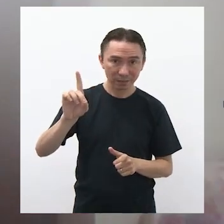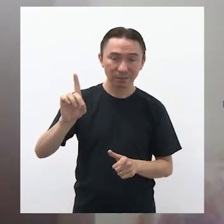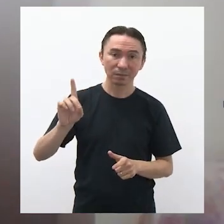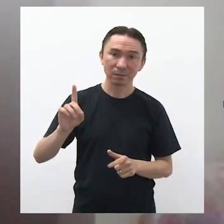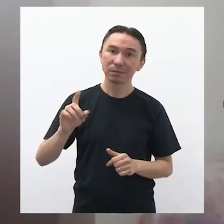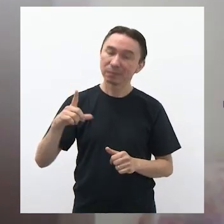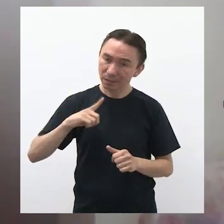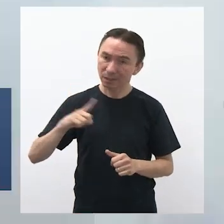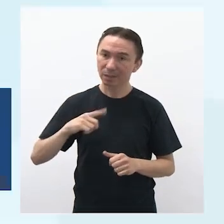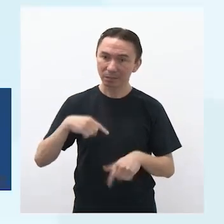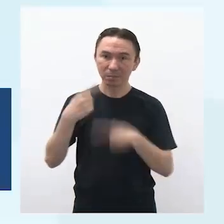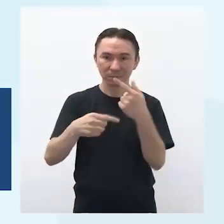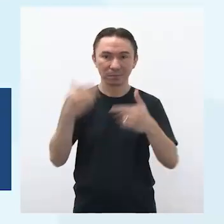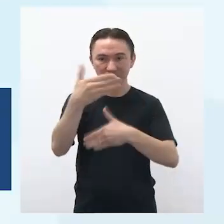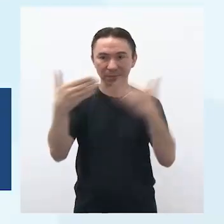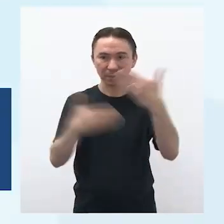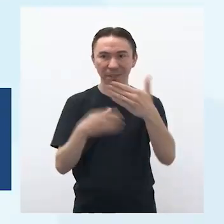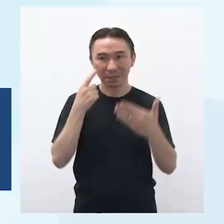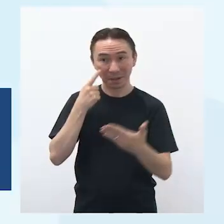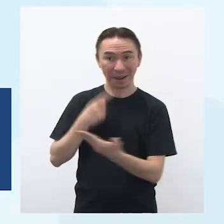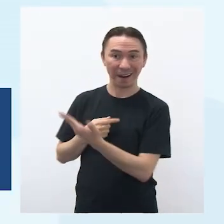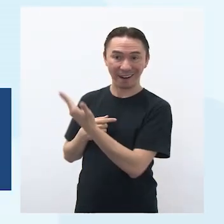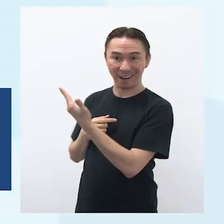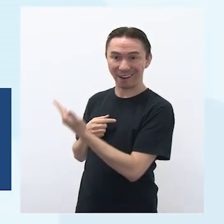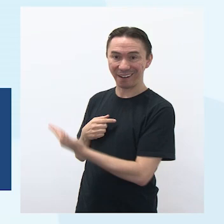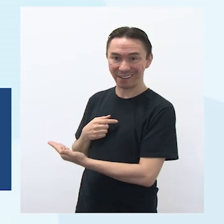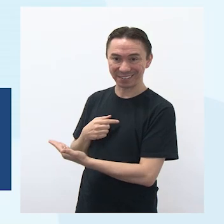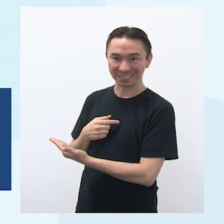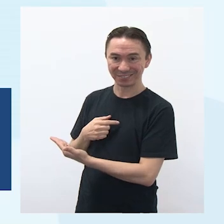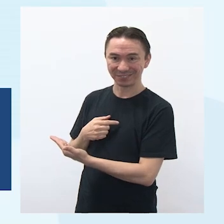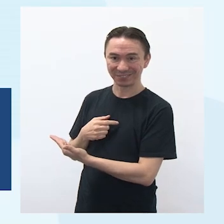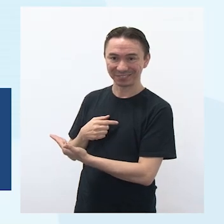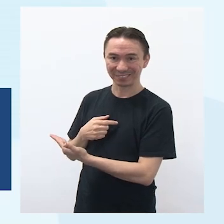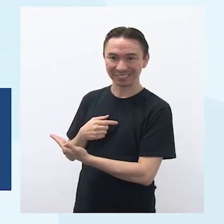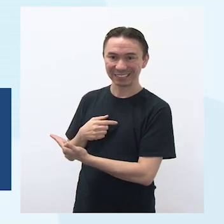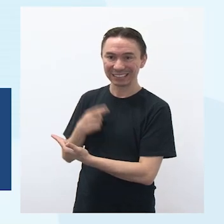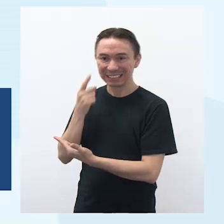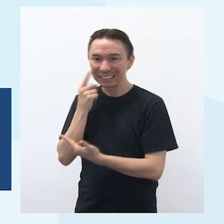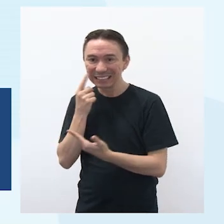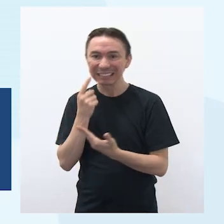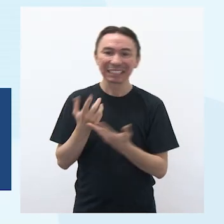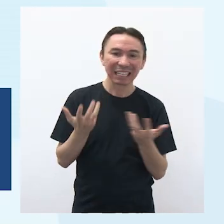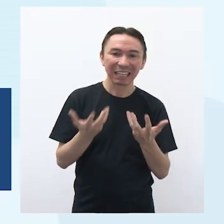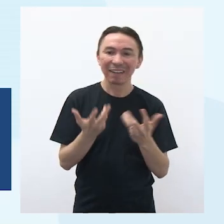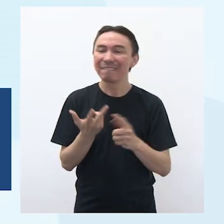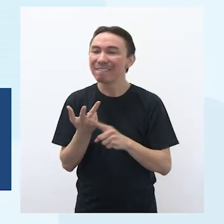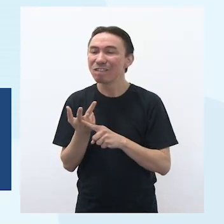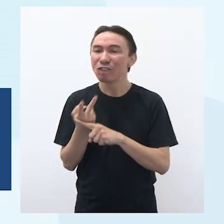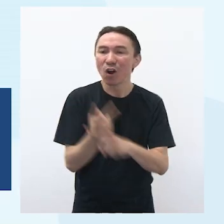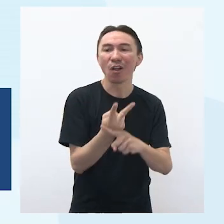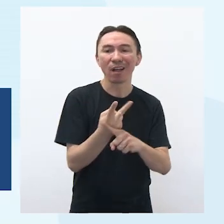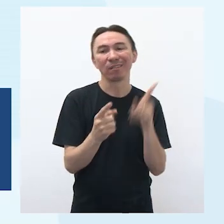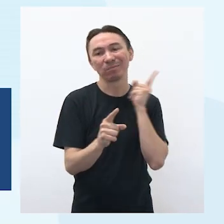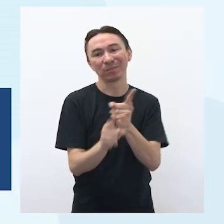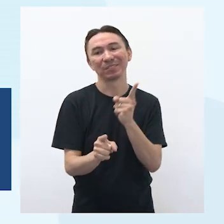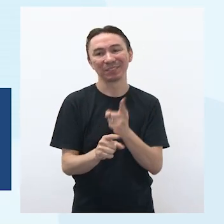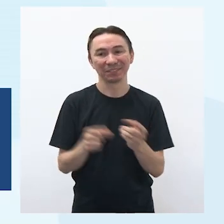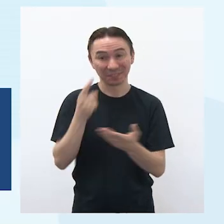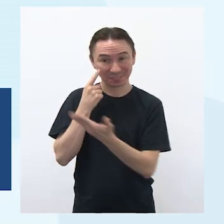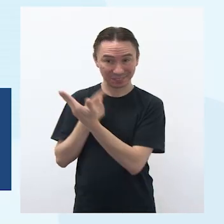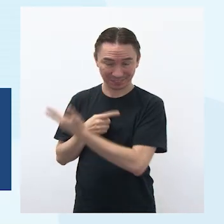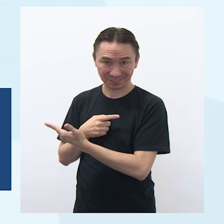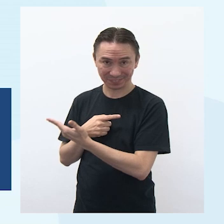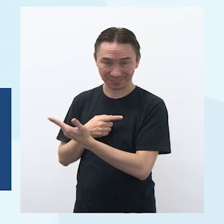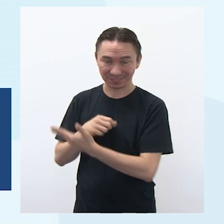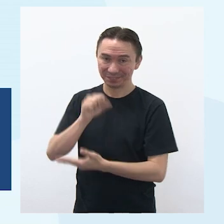sed.educacão.sp.gov.br. Está no próximo slide. Então tá bom. Estava tentando localizar aqui para enviar para eles. A professora